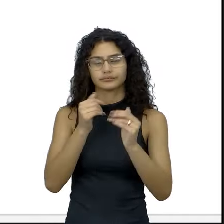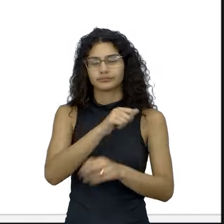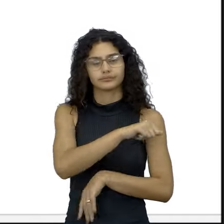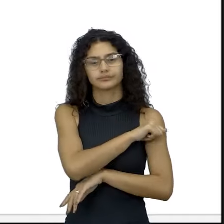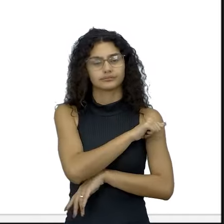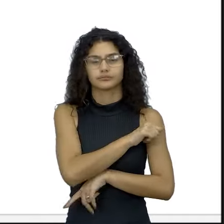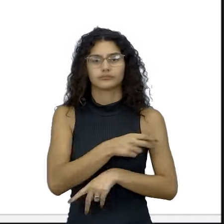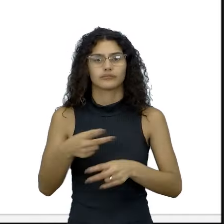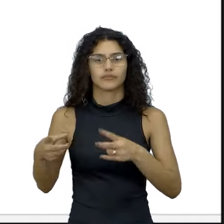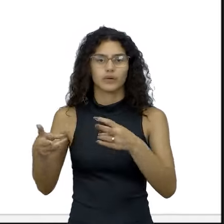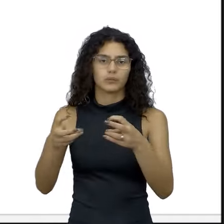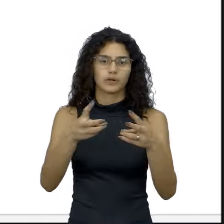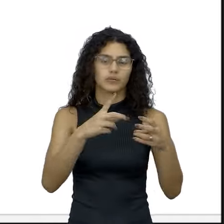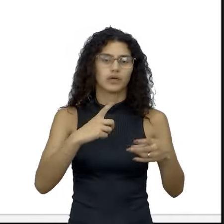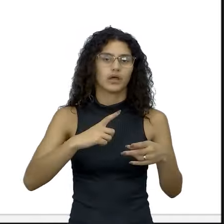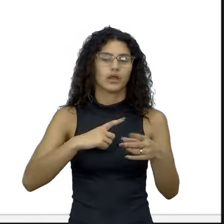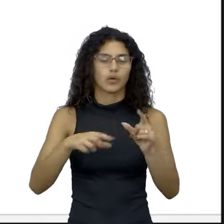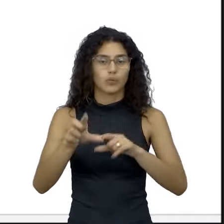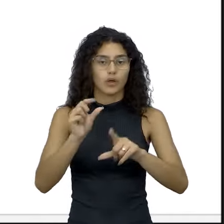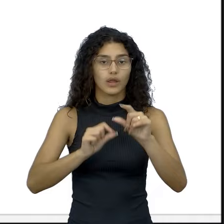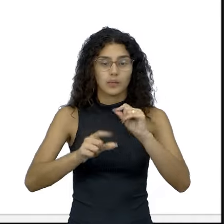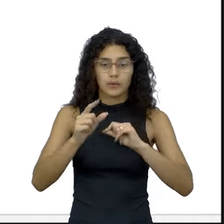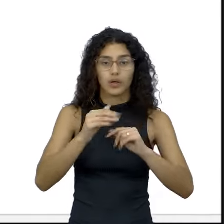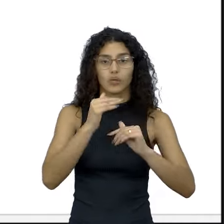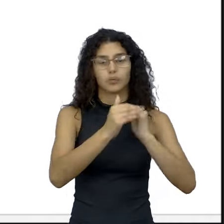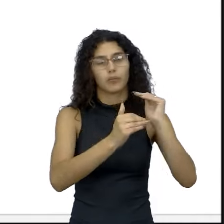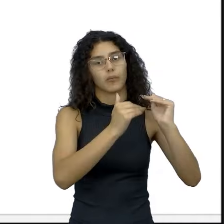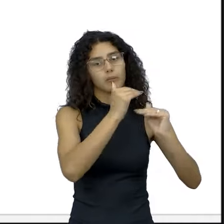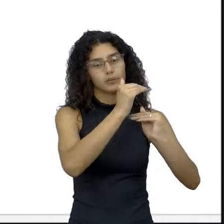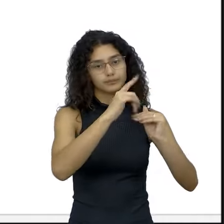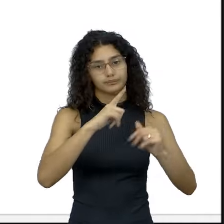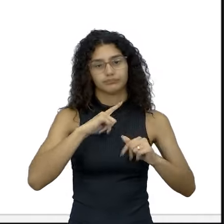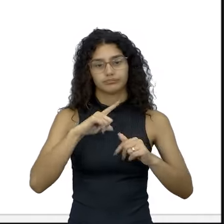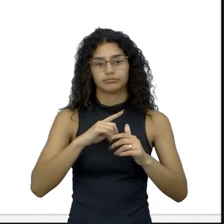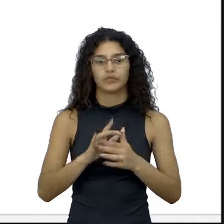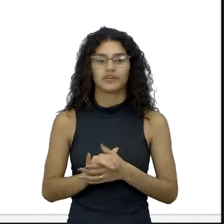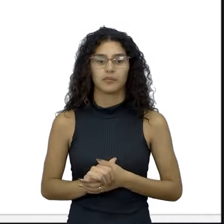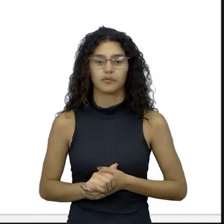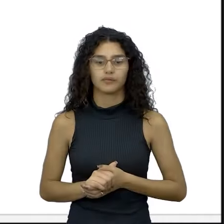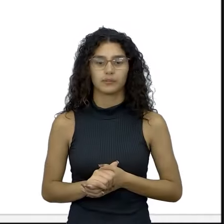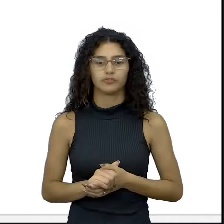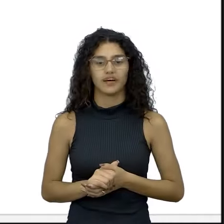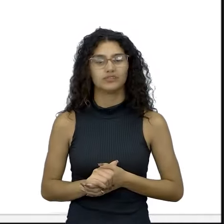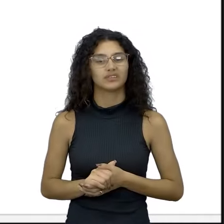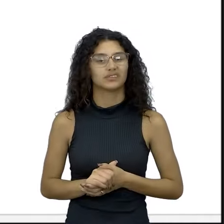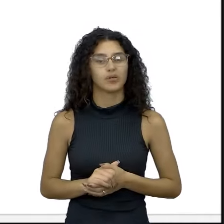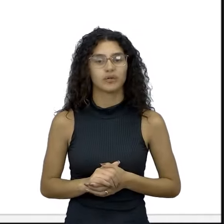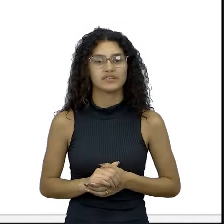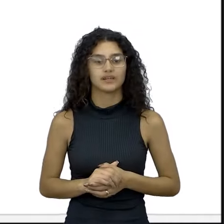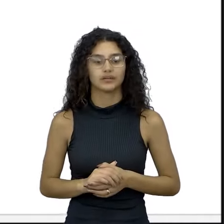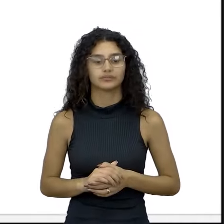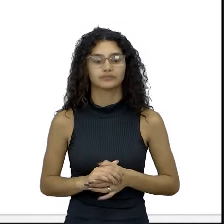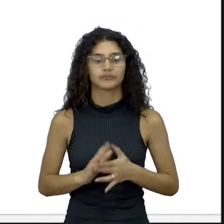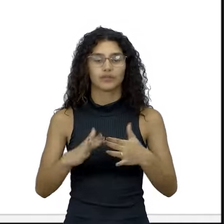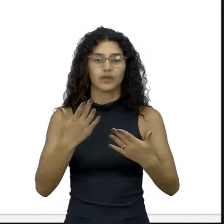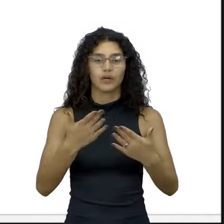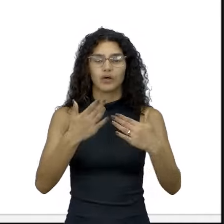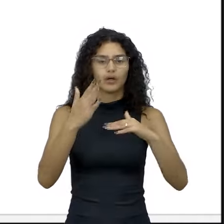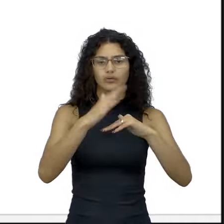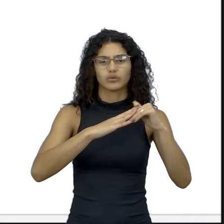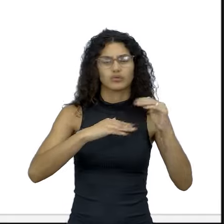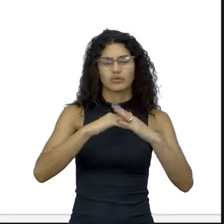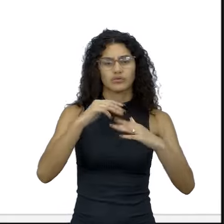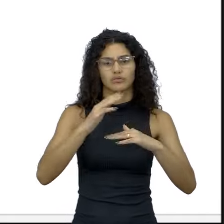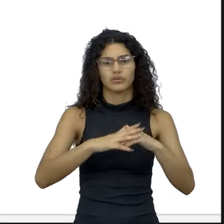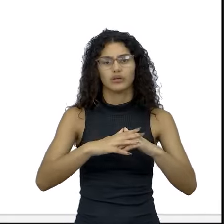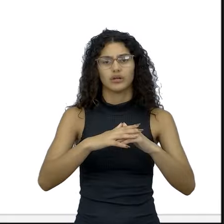a analisarem seus elementos constitutivos, não é verdade? Em termos das habilidades, qual